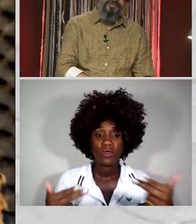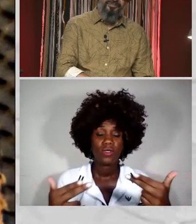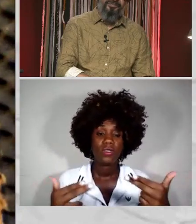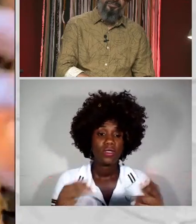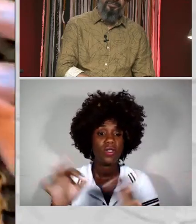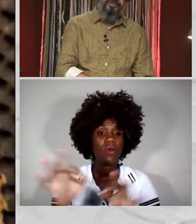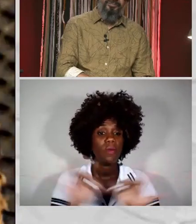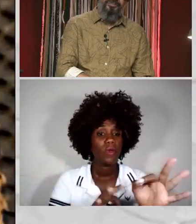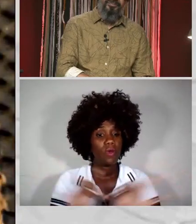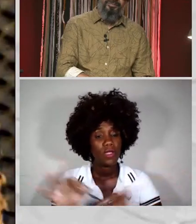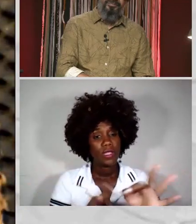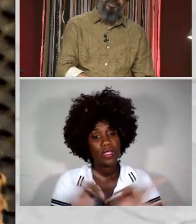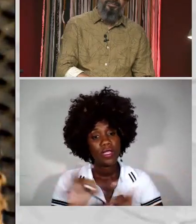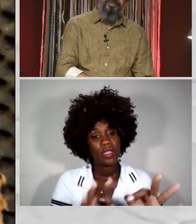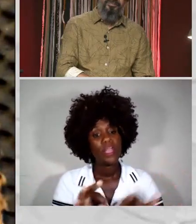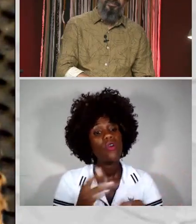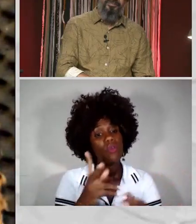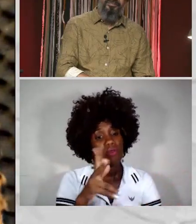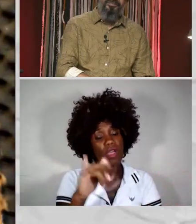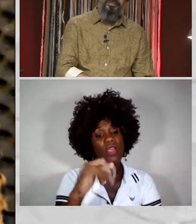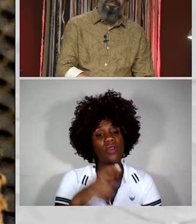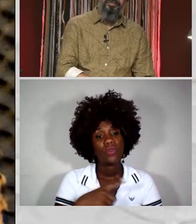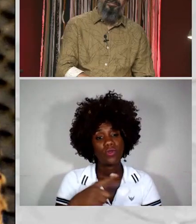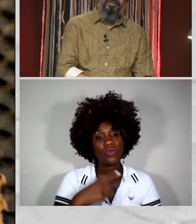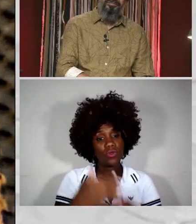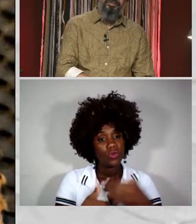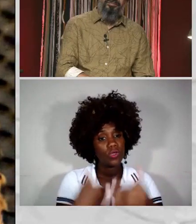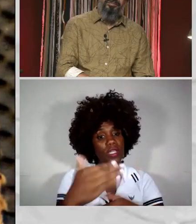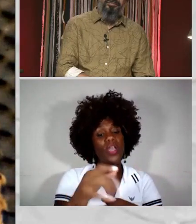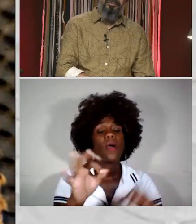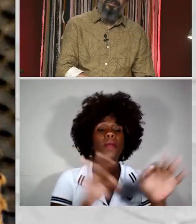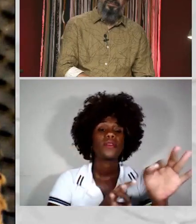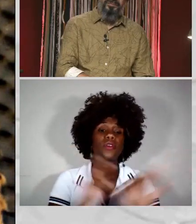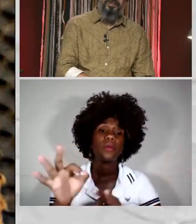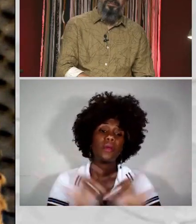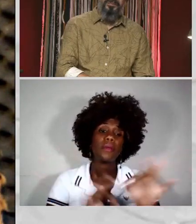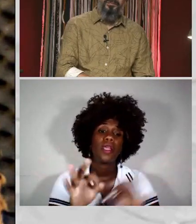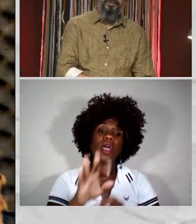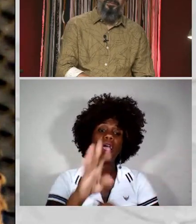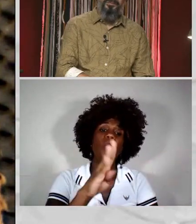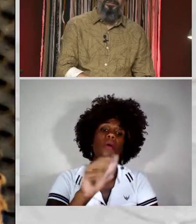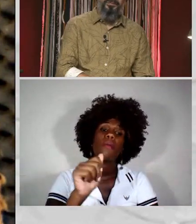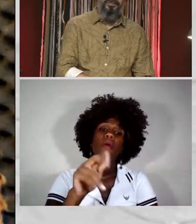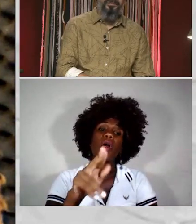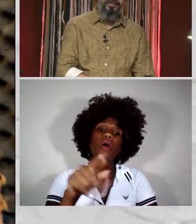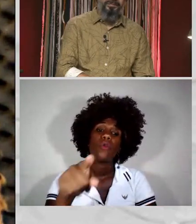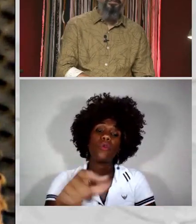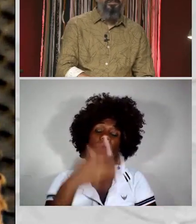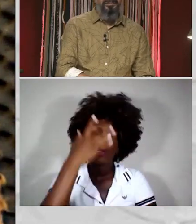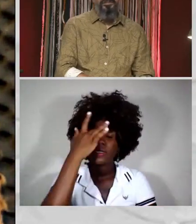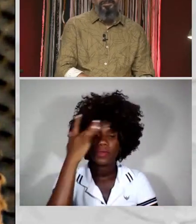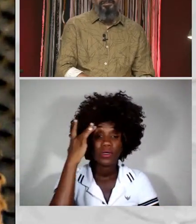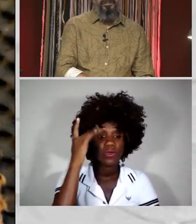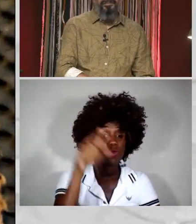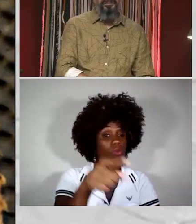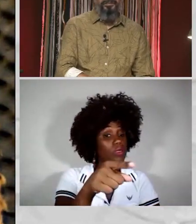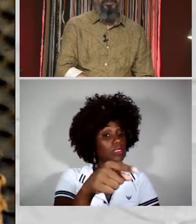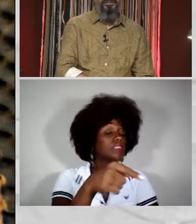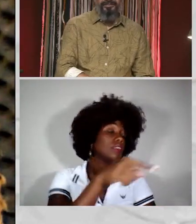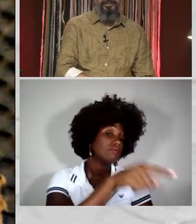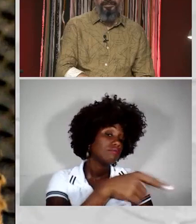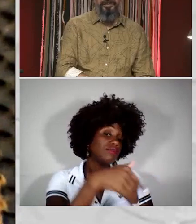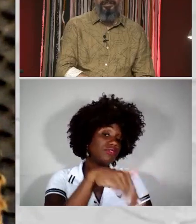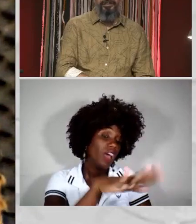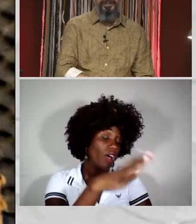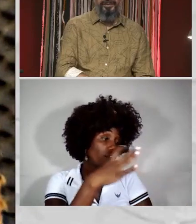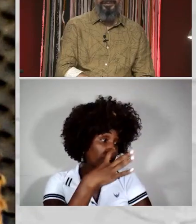e que ainda irei construir, mas eu preciso preparar um grande baú para deixar para as pessoas catucarem ele depois da